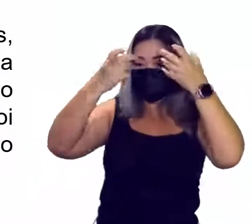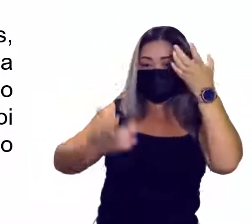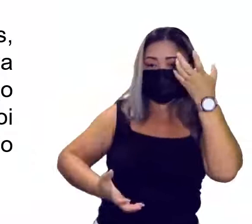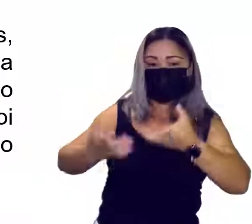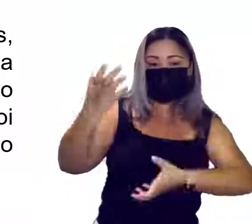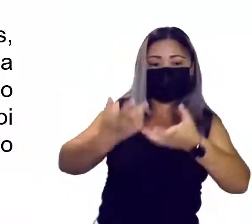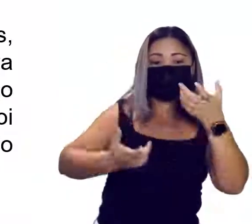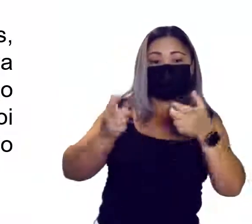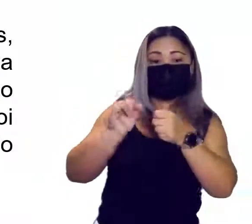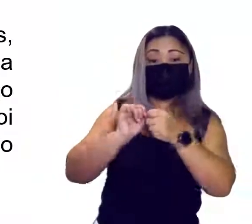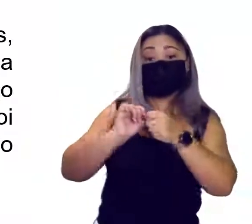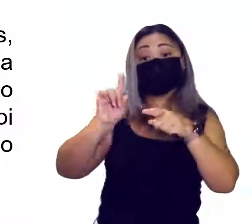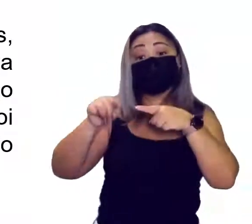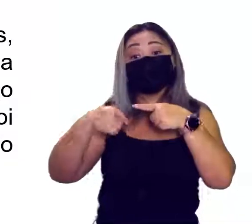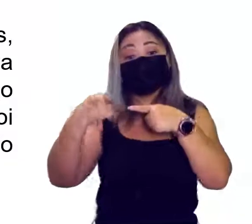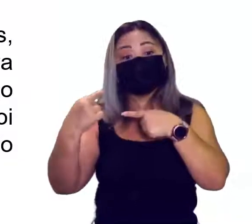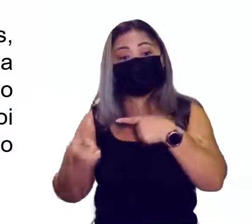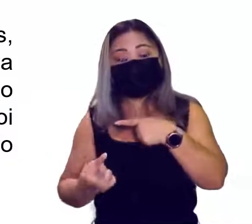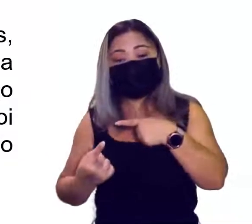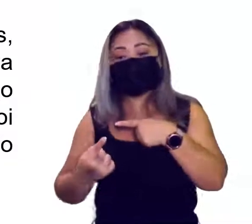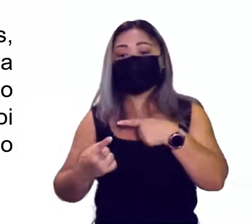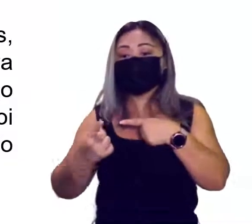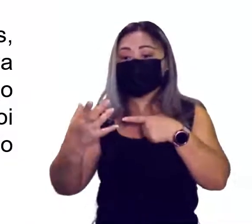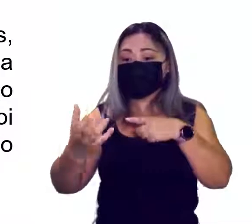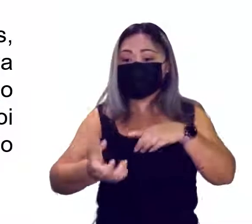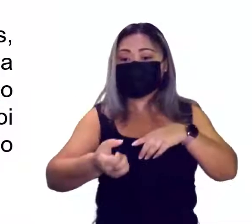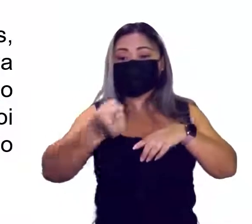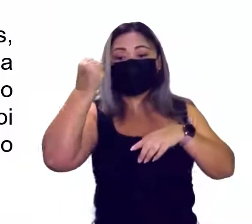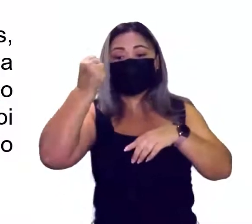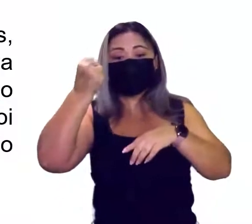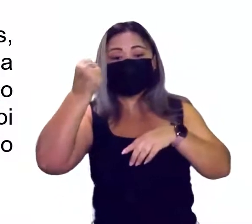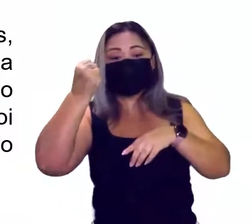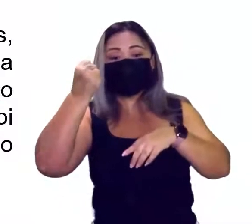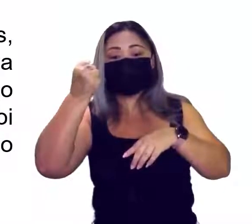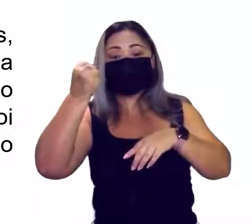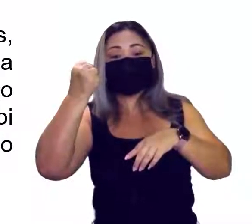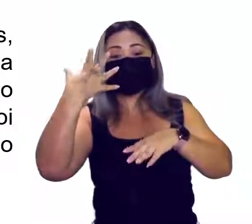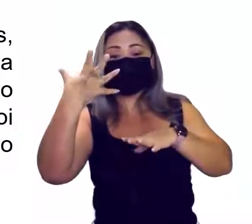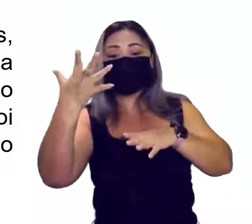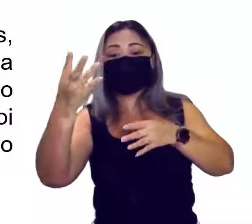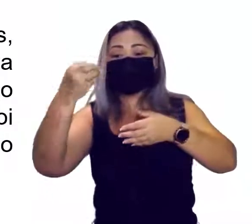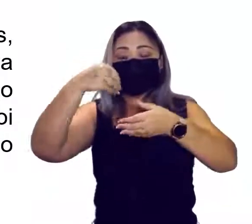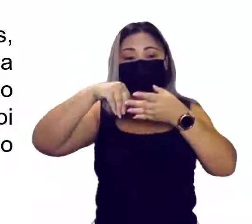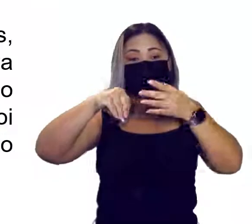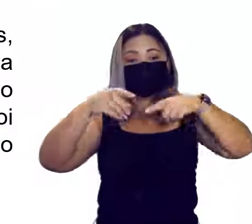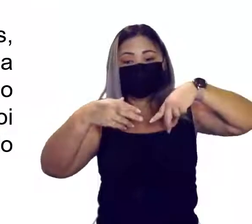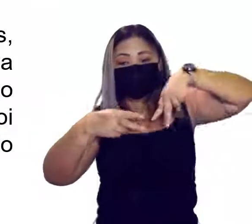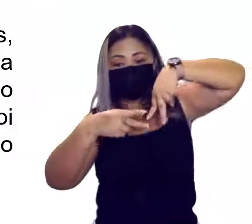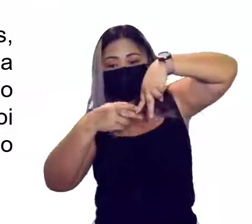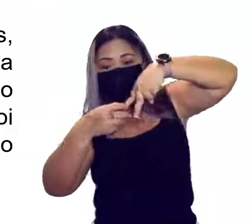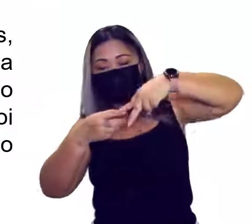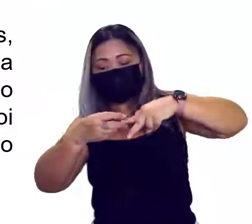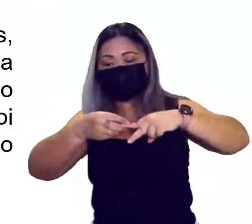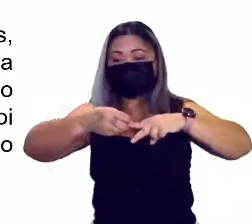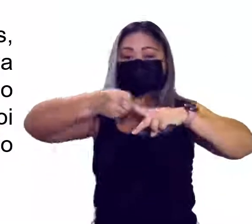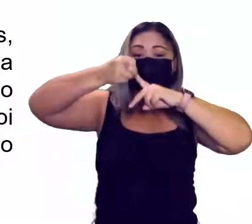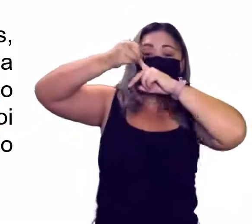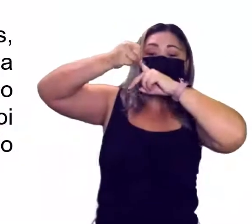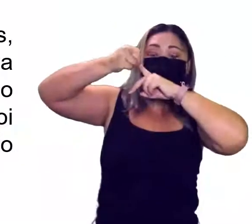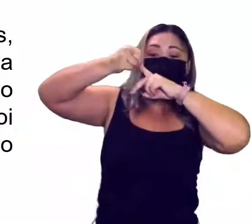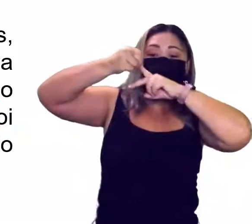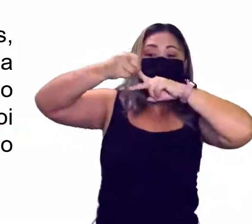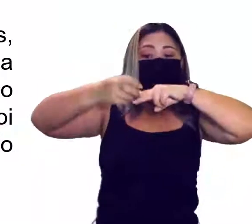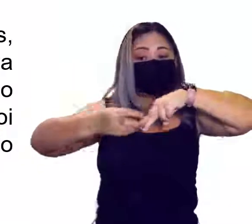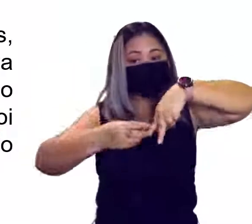filho invulnerável, salvo pelo calcanhar, que não foi banhado, pois a mãe o segurava